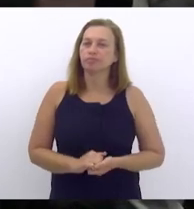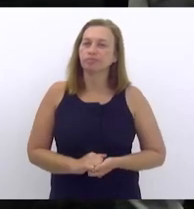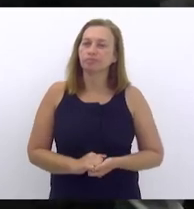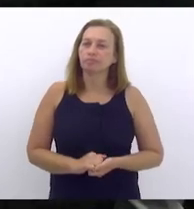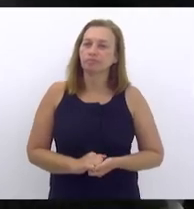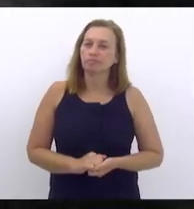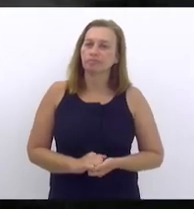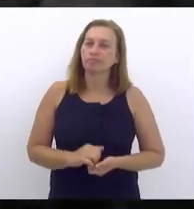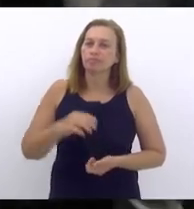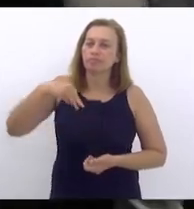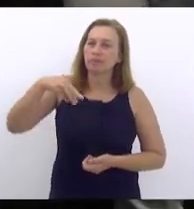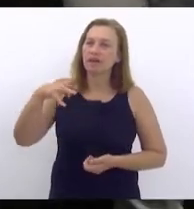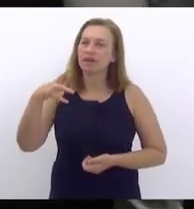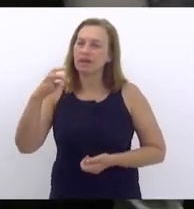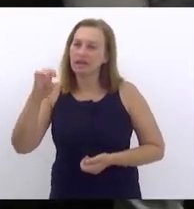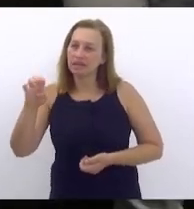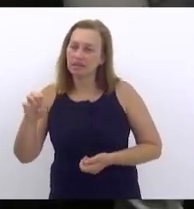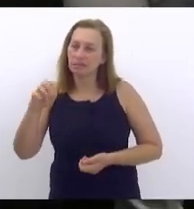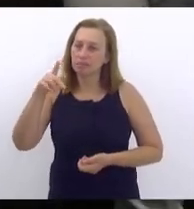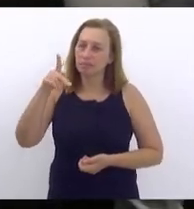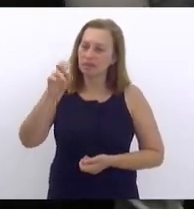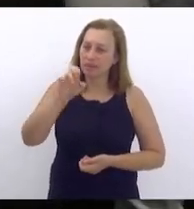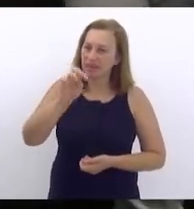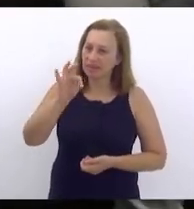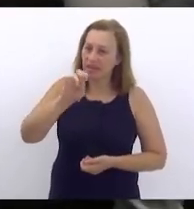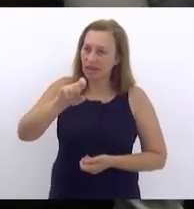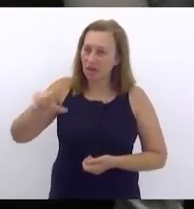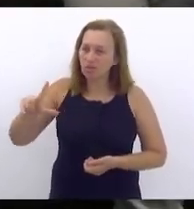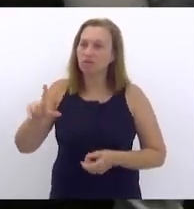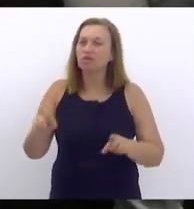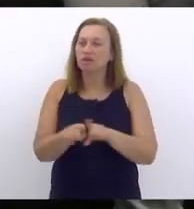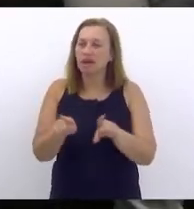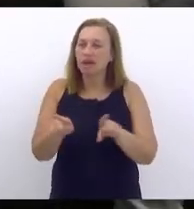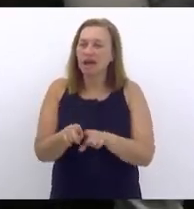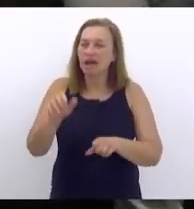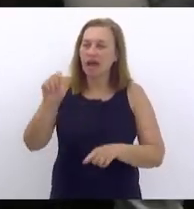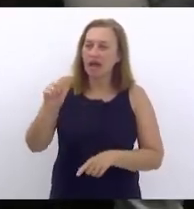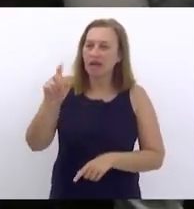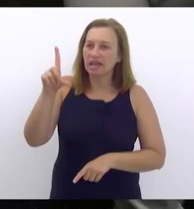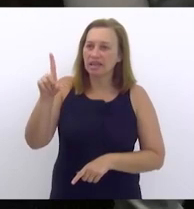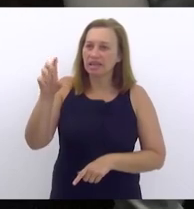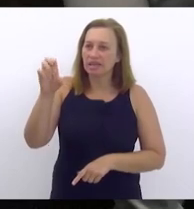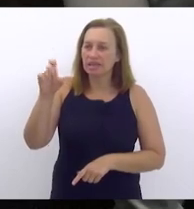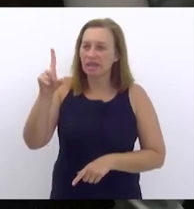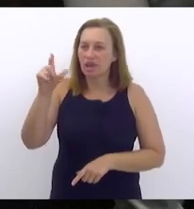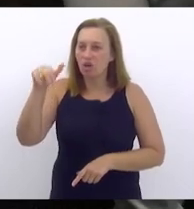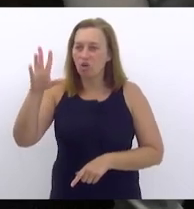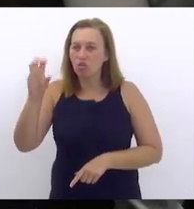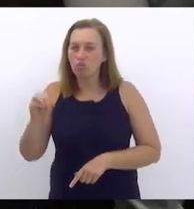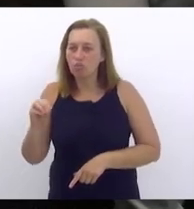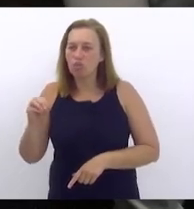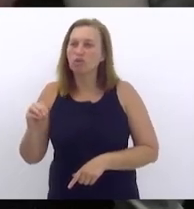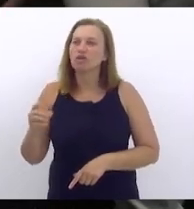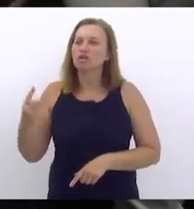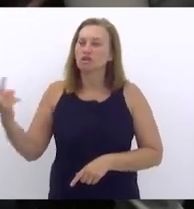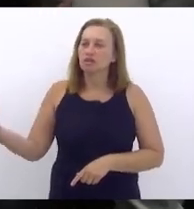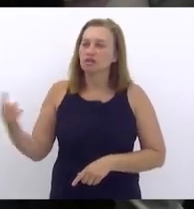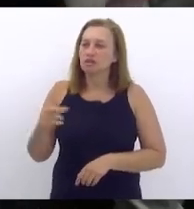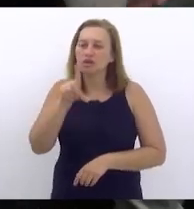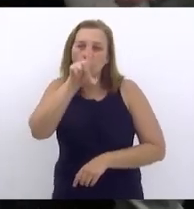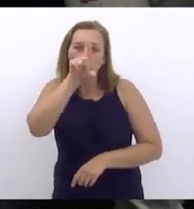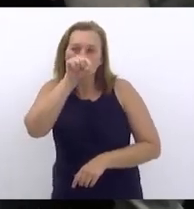senhora Marilene Pimentel e Adelmo Oliveira, que vieram de Mesquita, na